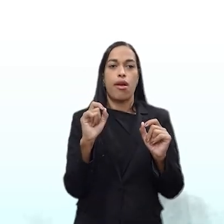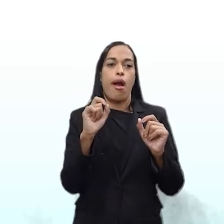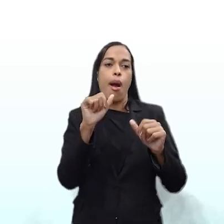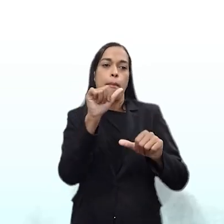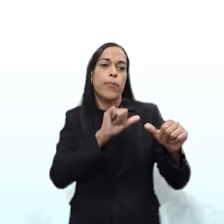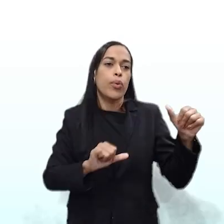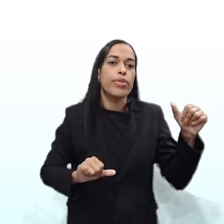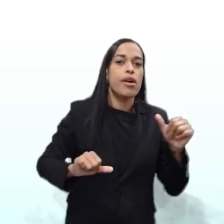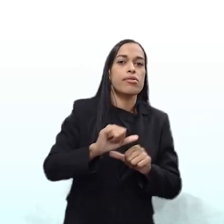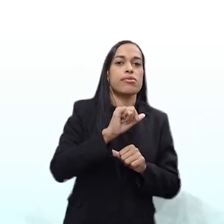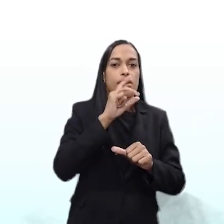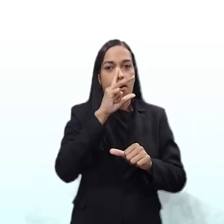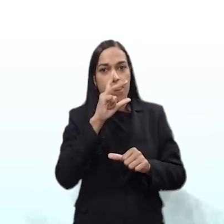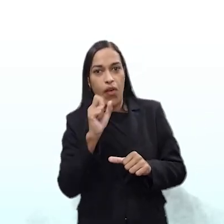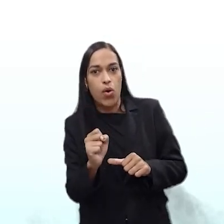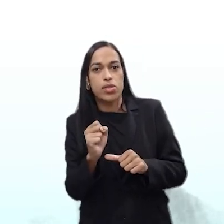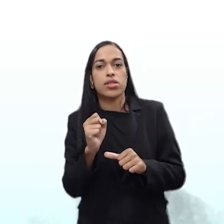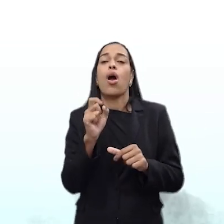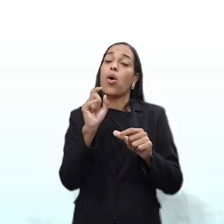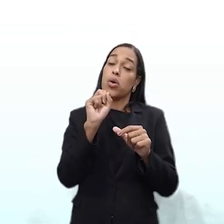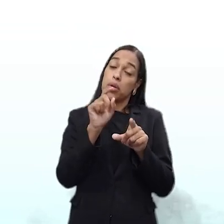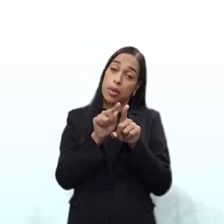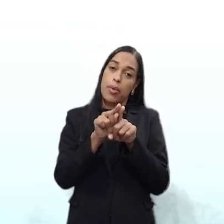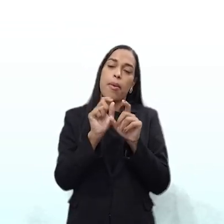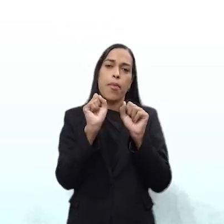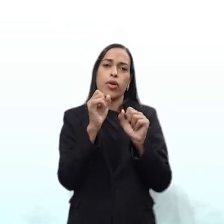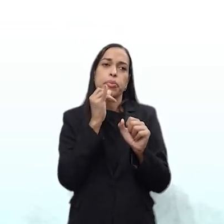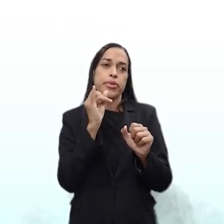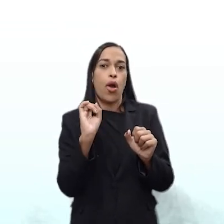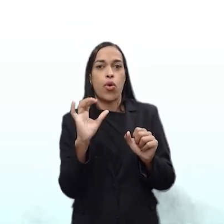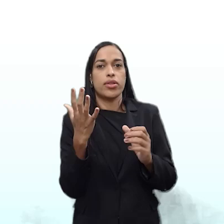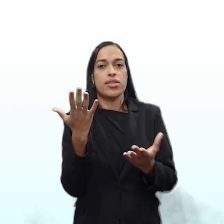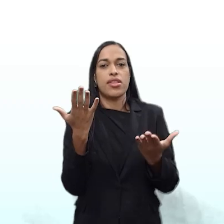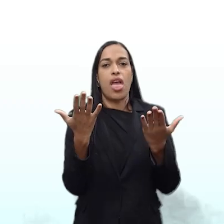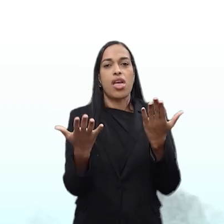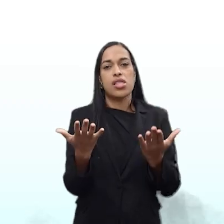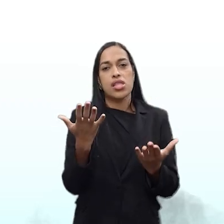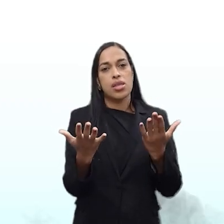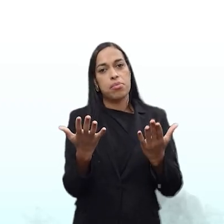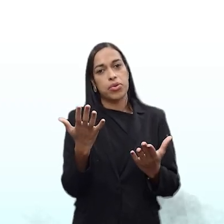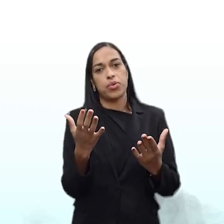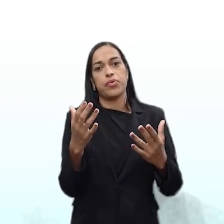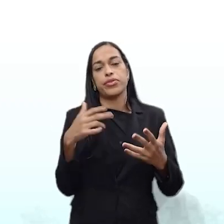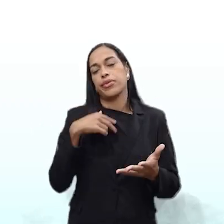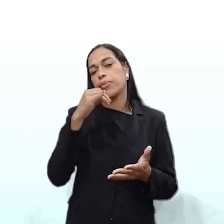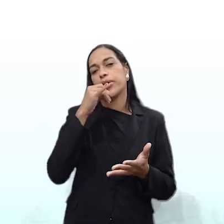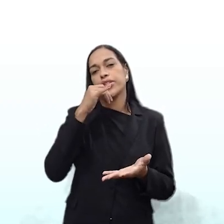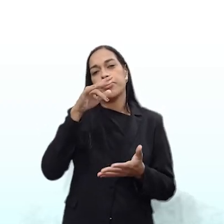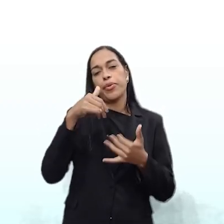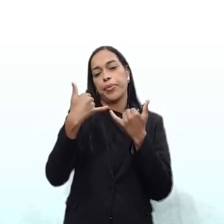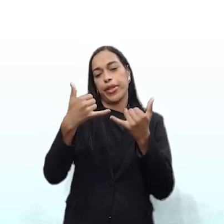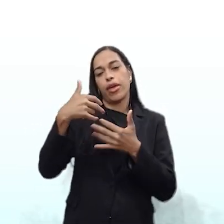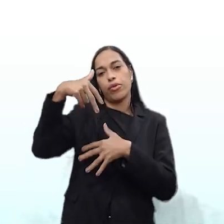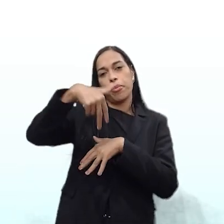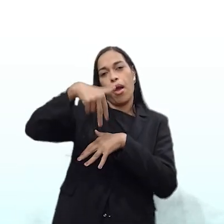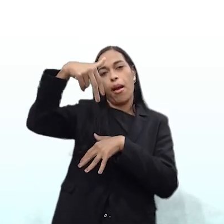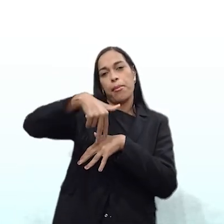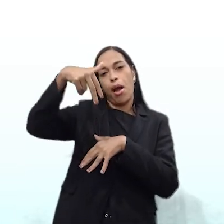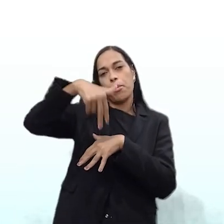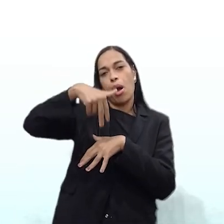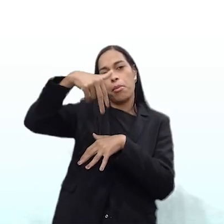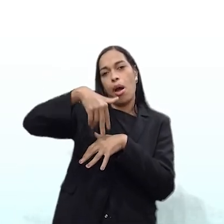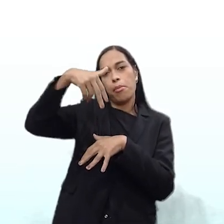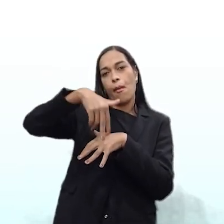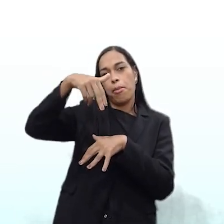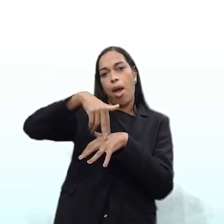força sobre os corpos pode também gerar o equilíbrio, pois é. Por exemplo, você está numa cama elástica, que você pula na cama elástica, no momento em que você está na